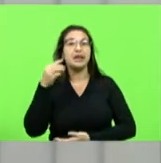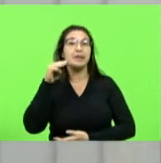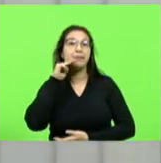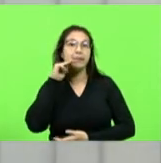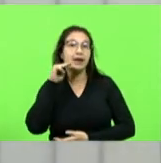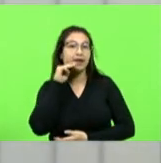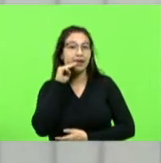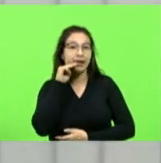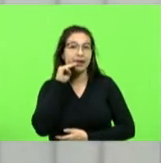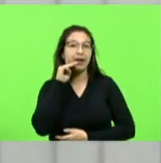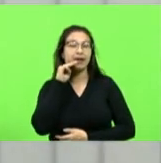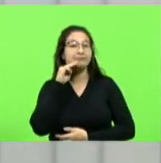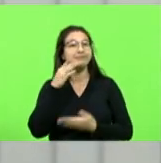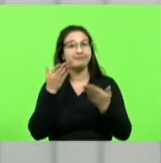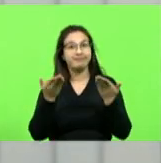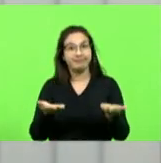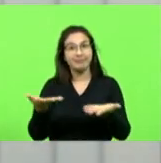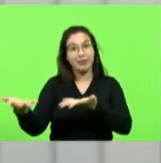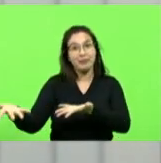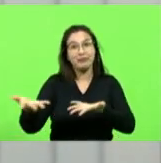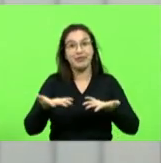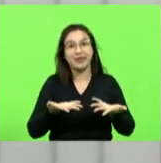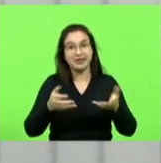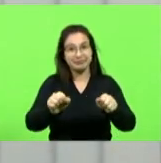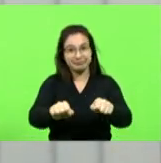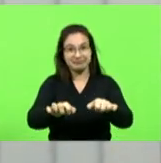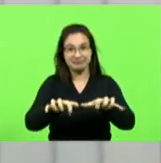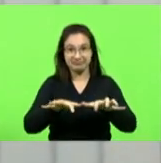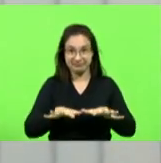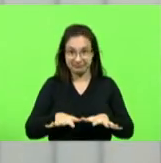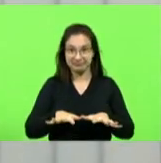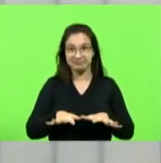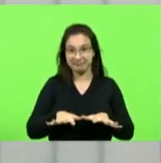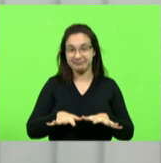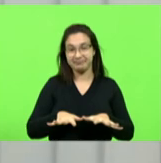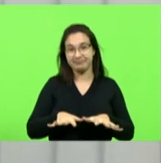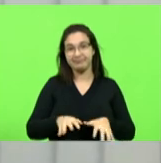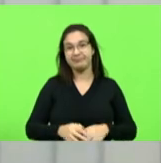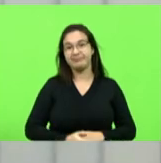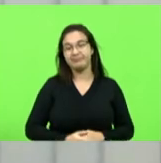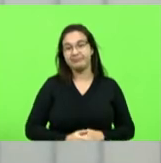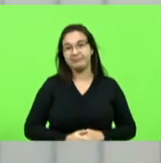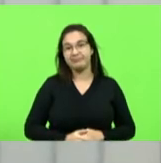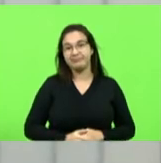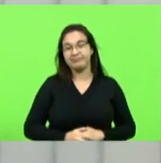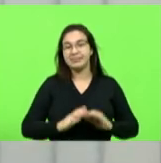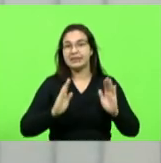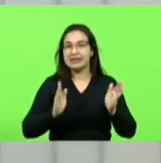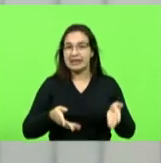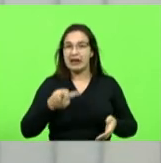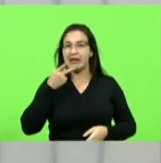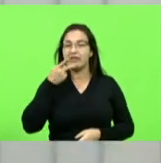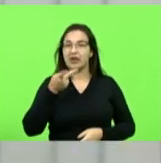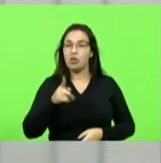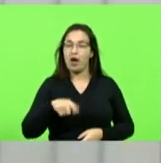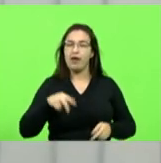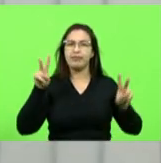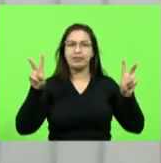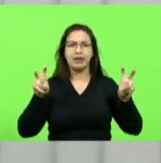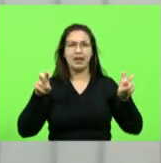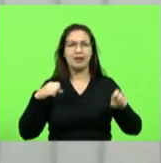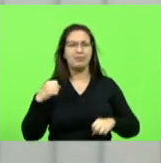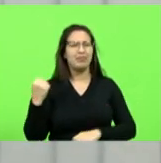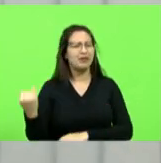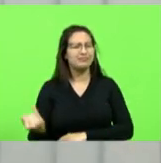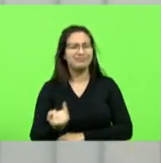Fengler, que nos convidam para essa audiência pública como foi mencionado, um tema de